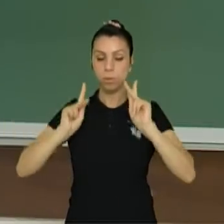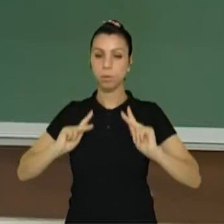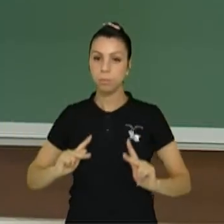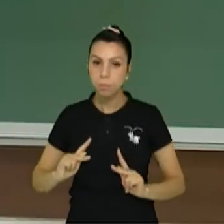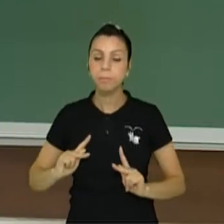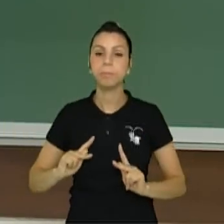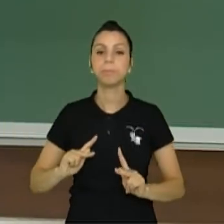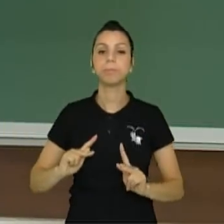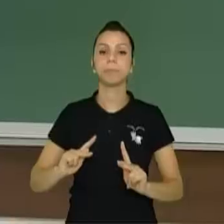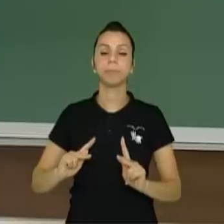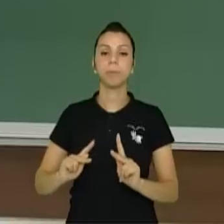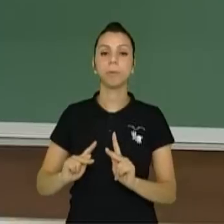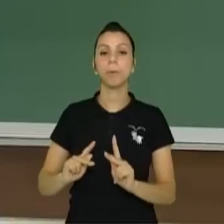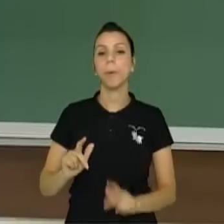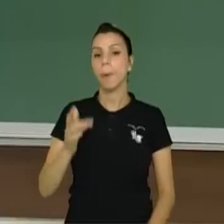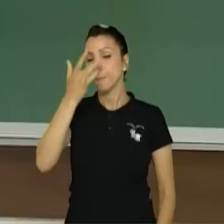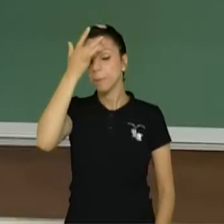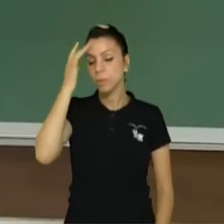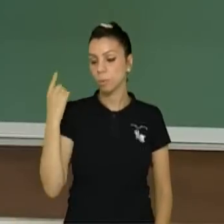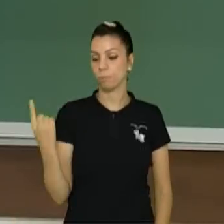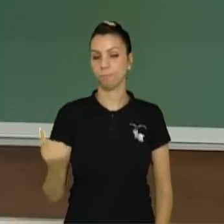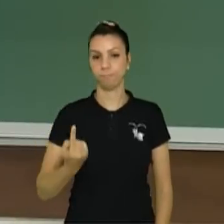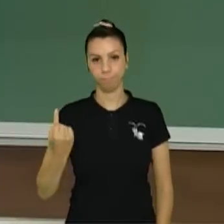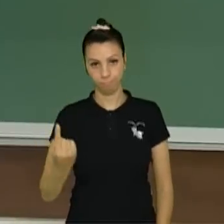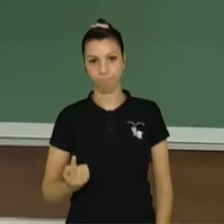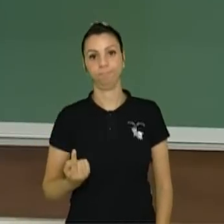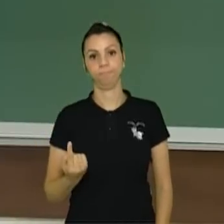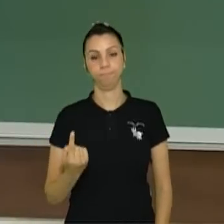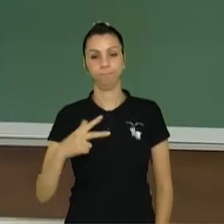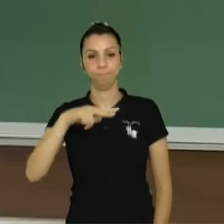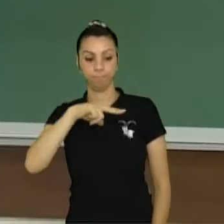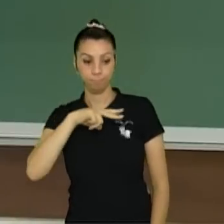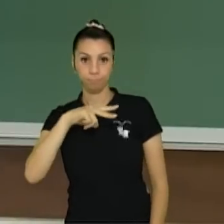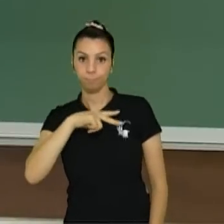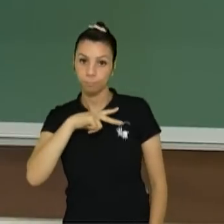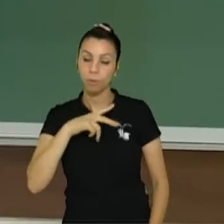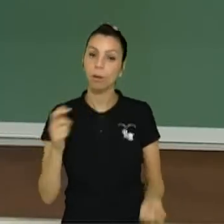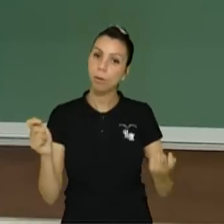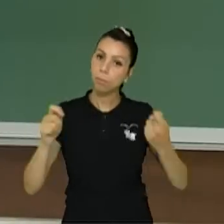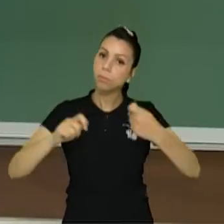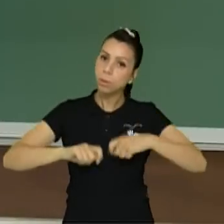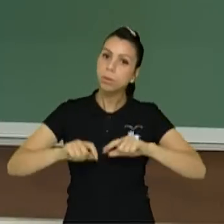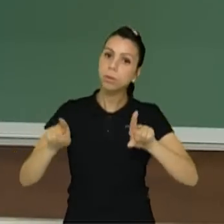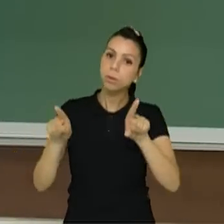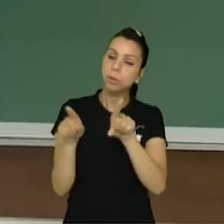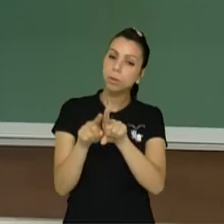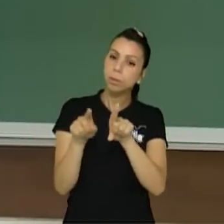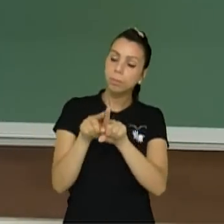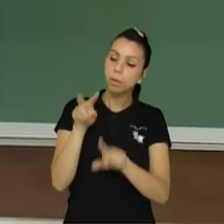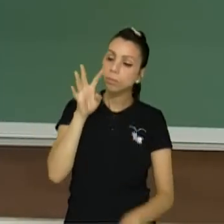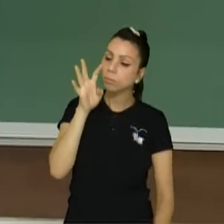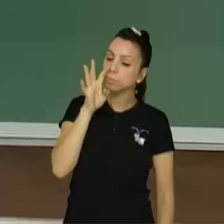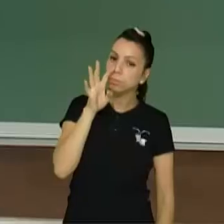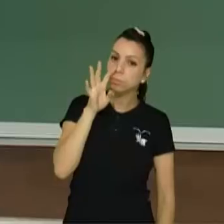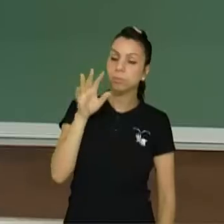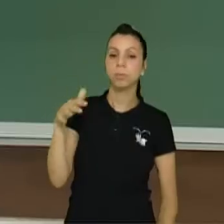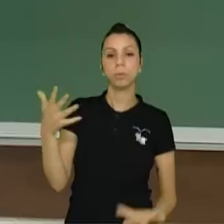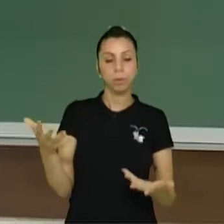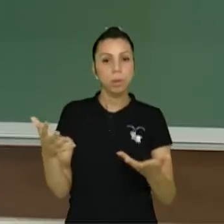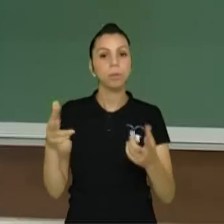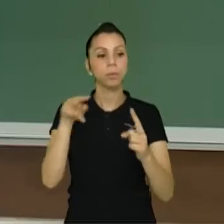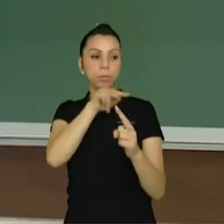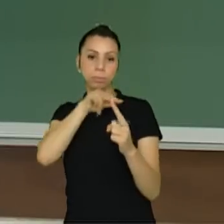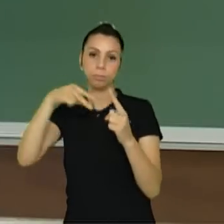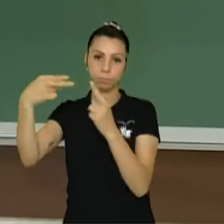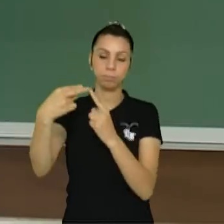ali enquanto pessoa singular, ela precisava também ser contemplada. Então é nesse sentido que o romantismo